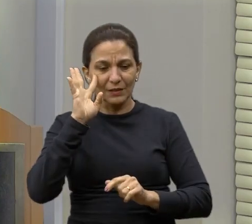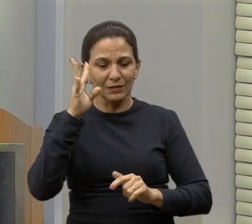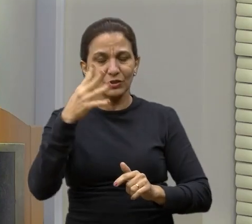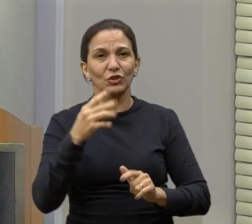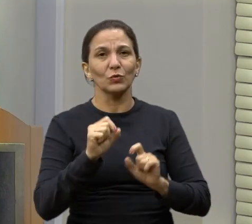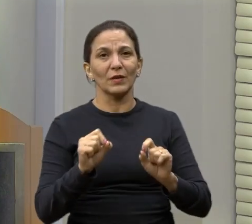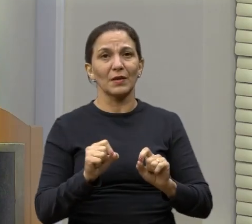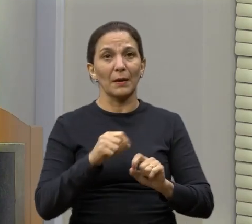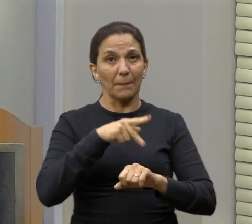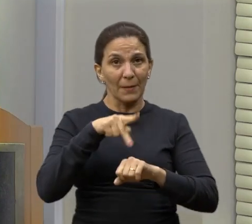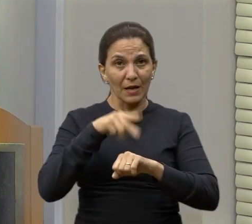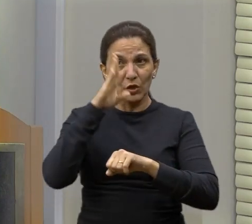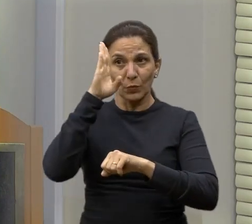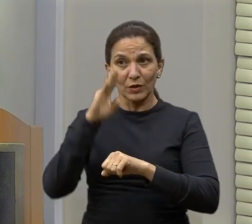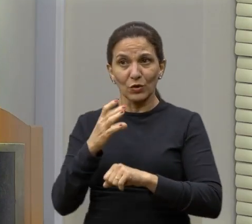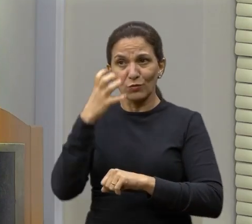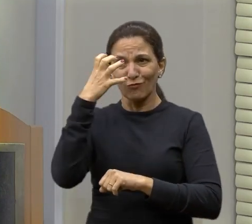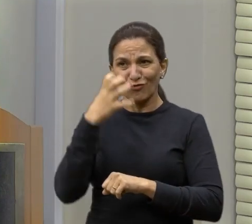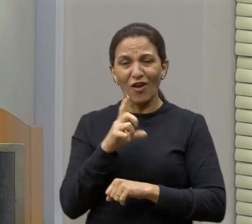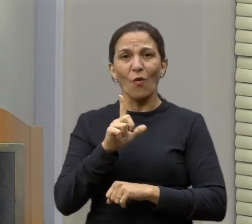país sério, como no